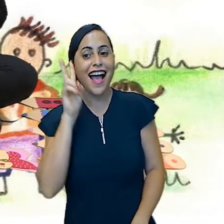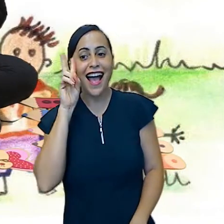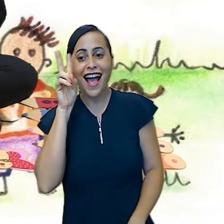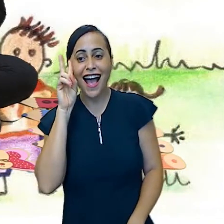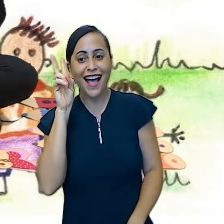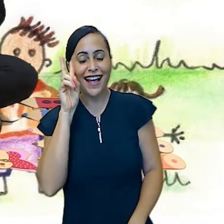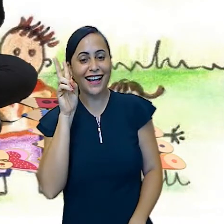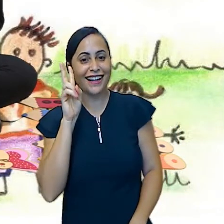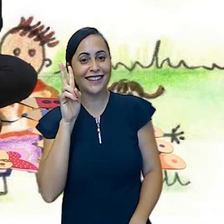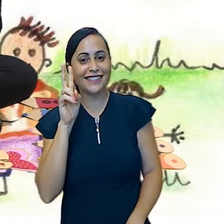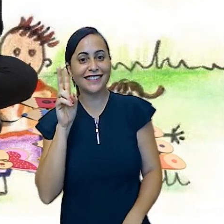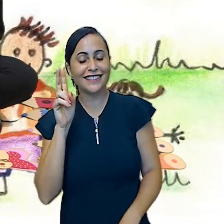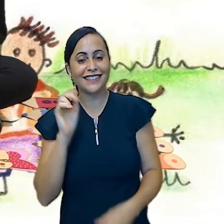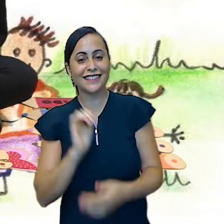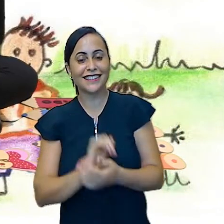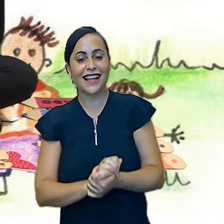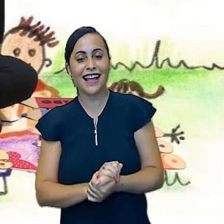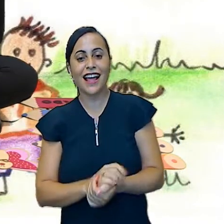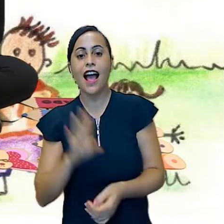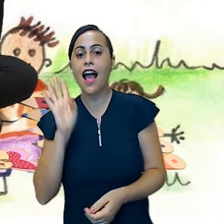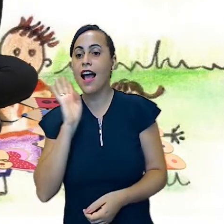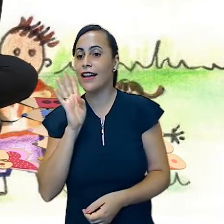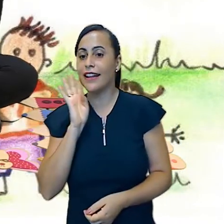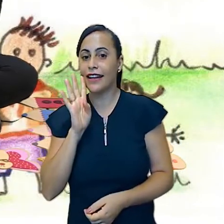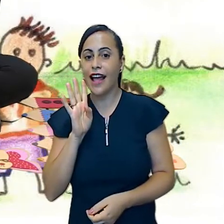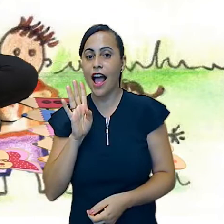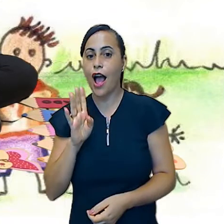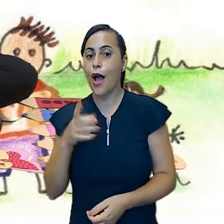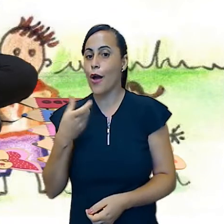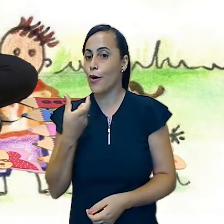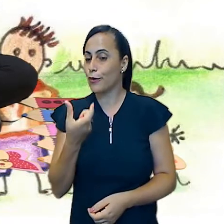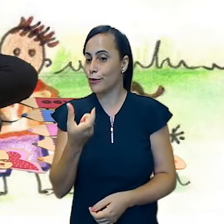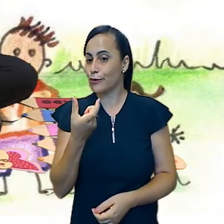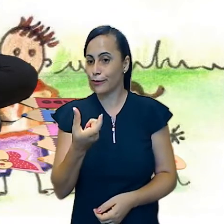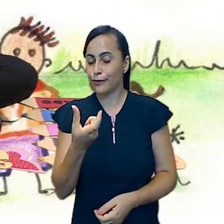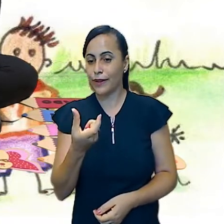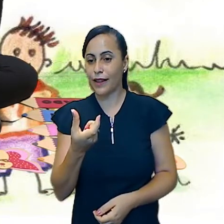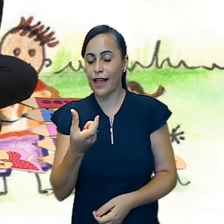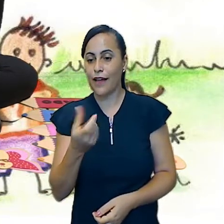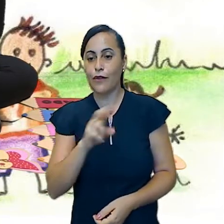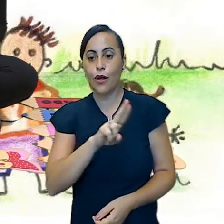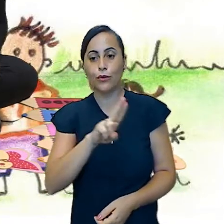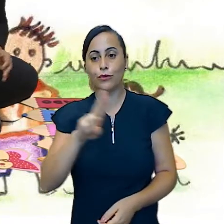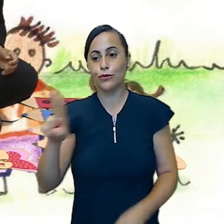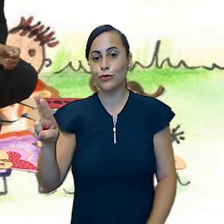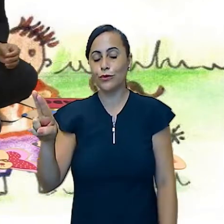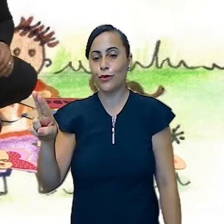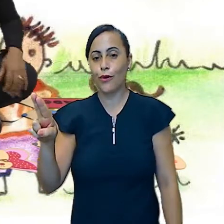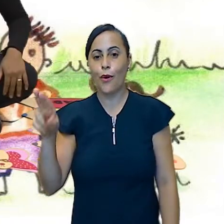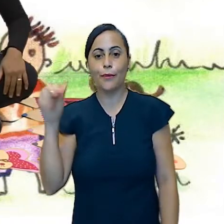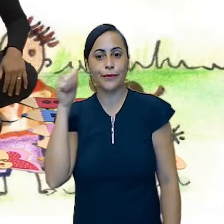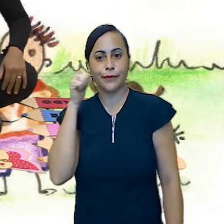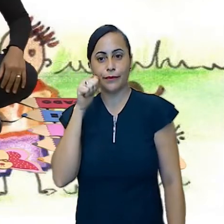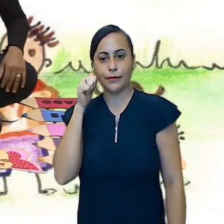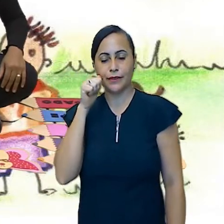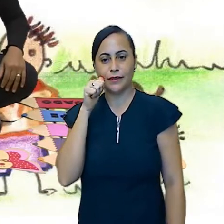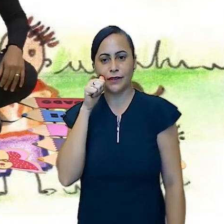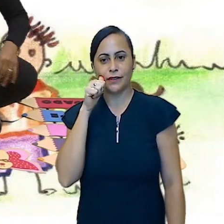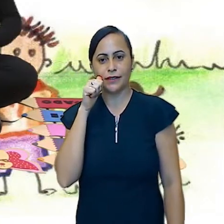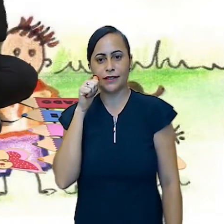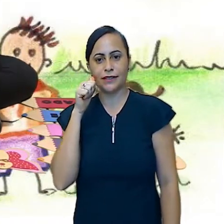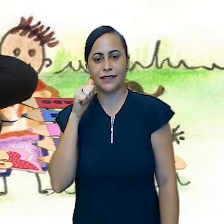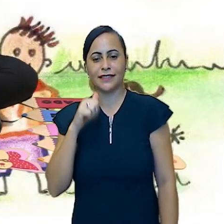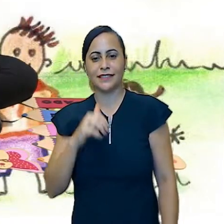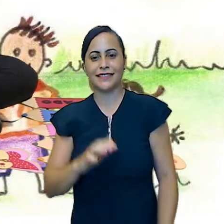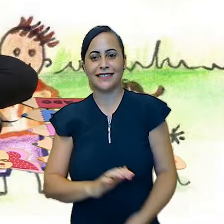nome! Com o nome? Você é uma menina! Olha que legal! Estou muito feliz! E este super é o desagradável?